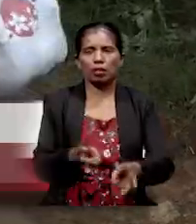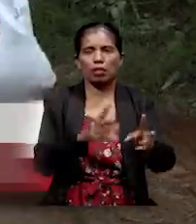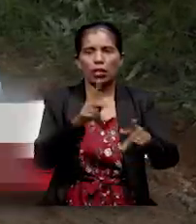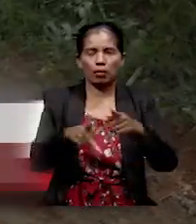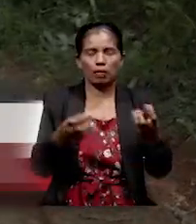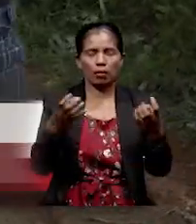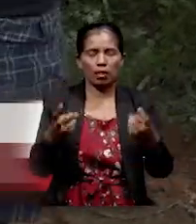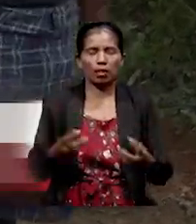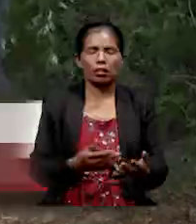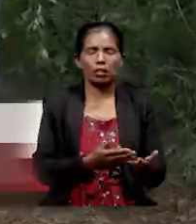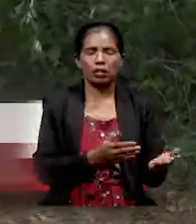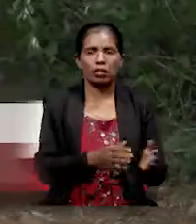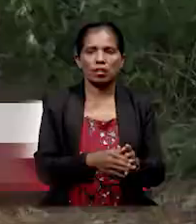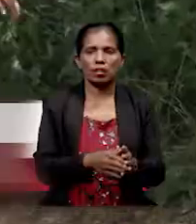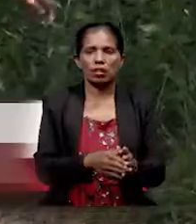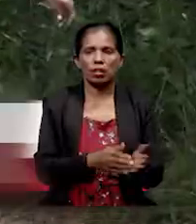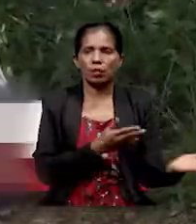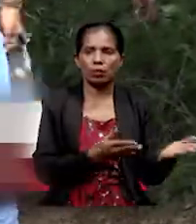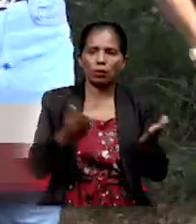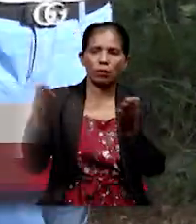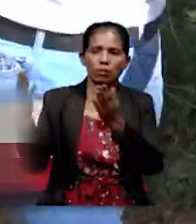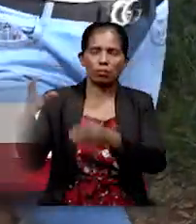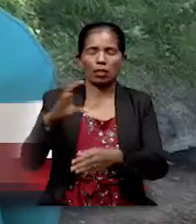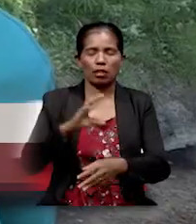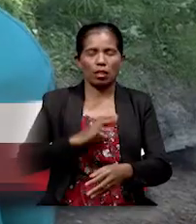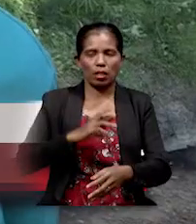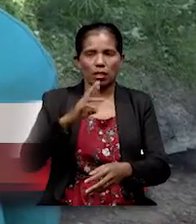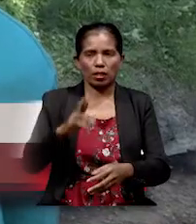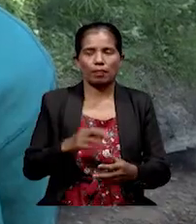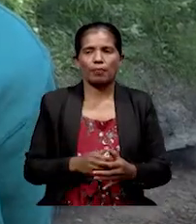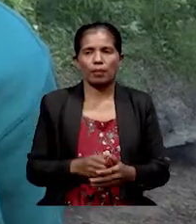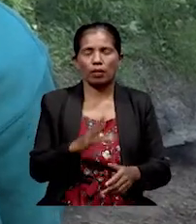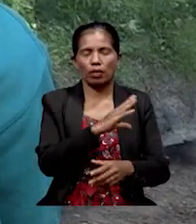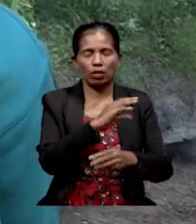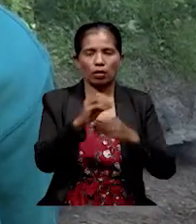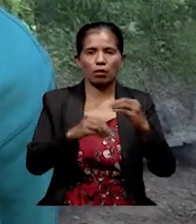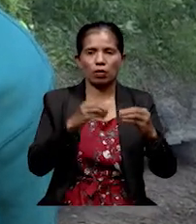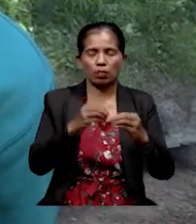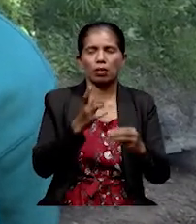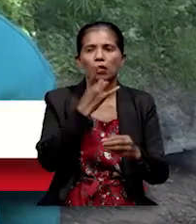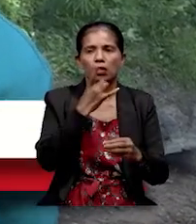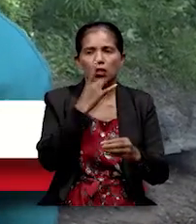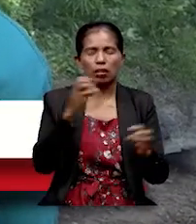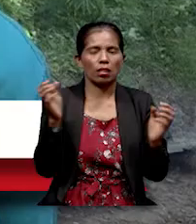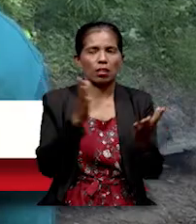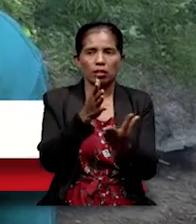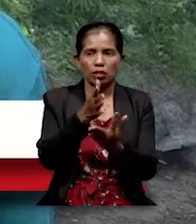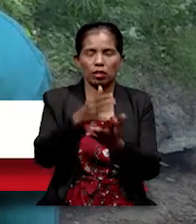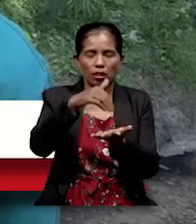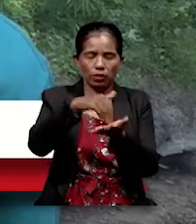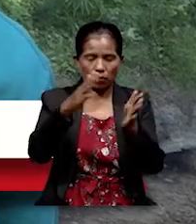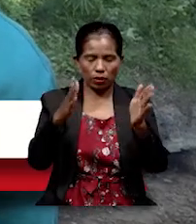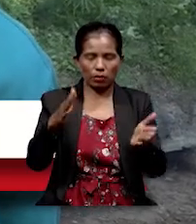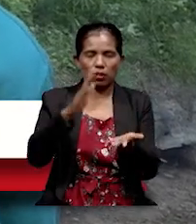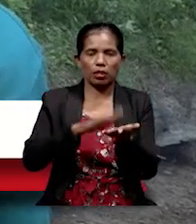que maca sei lá, nem batou regleno, maca sama carta do Rabadili. E não é mosco quando vai eletricidade. Lá se subir, vamos e restaurante, ser na mesma que